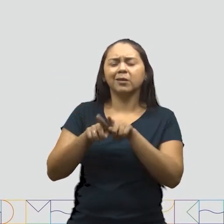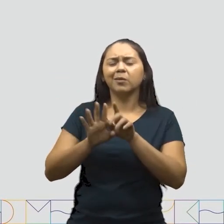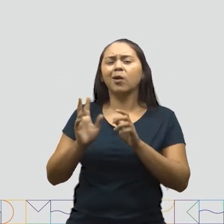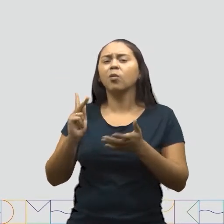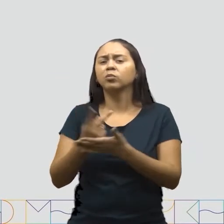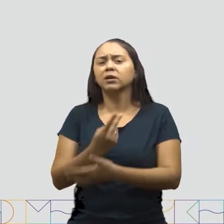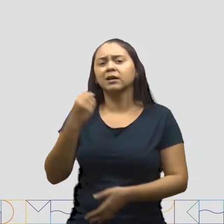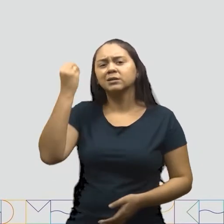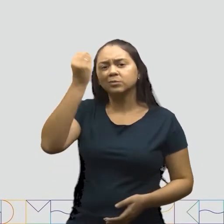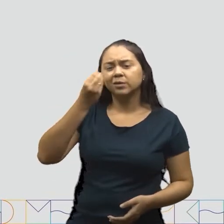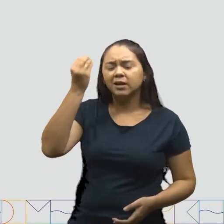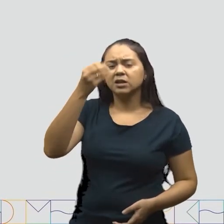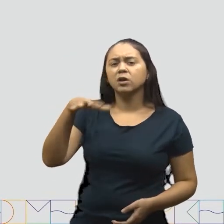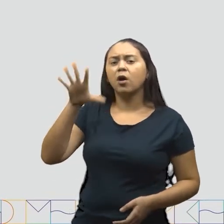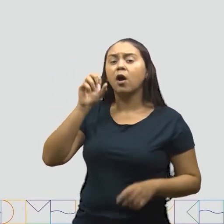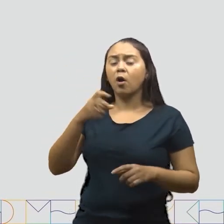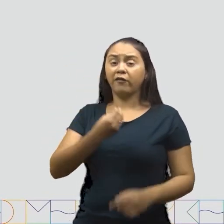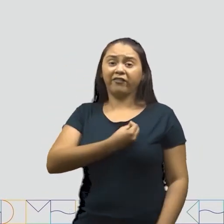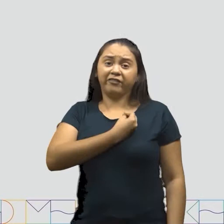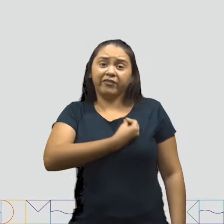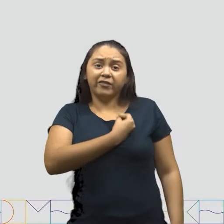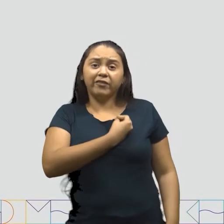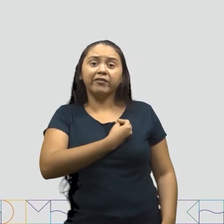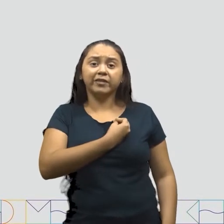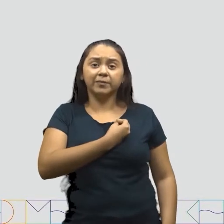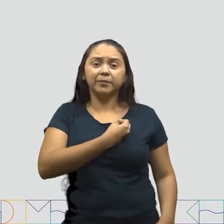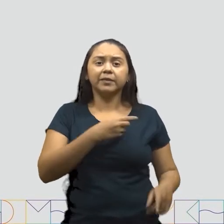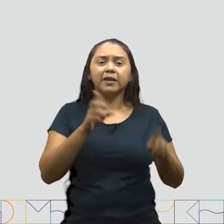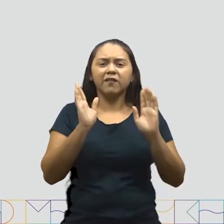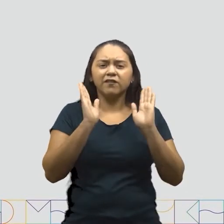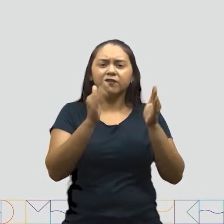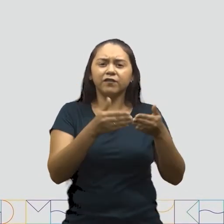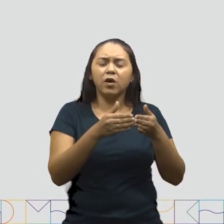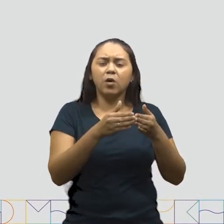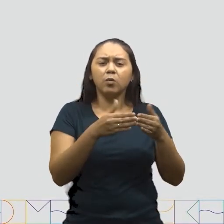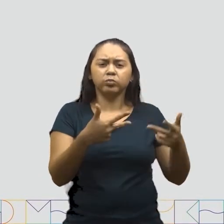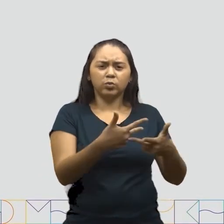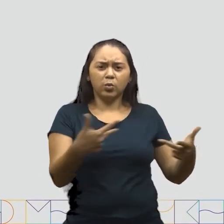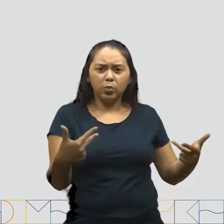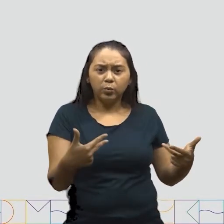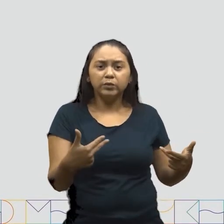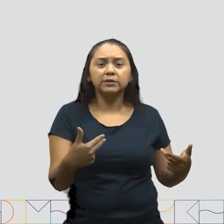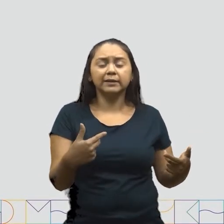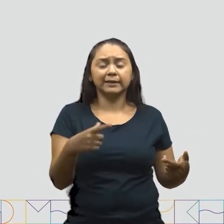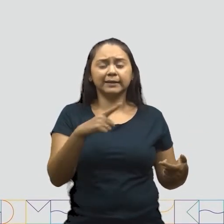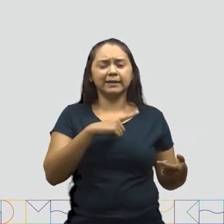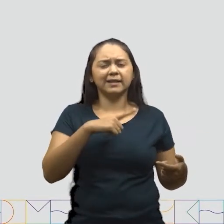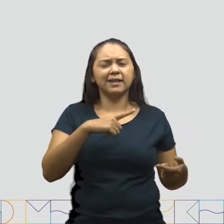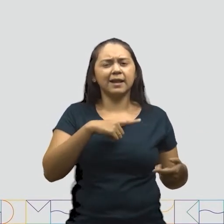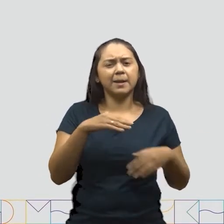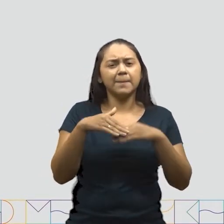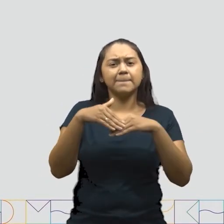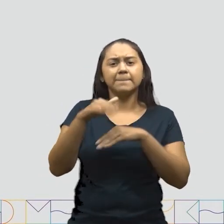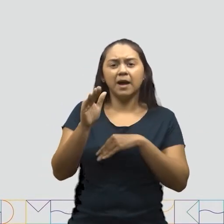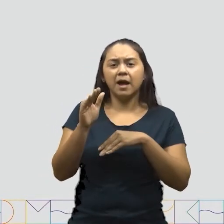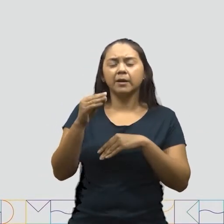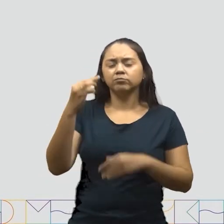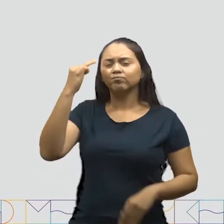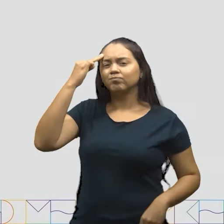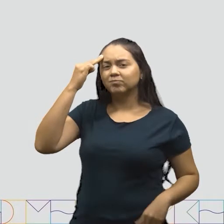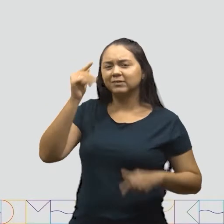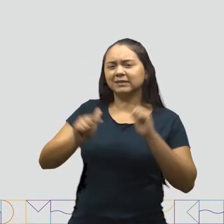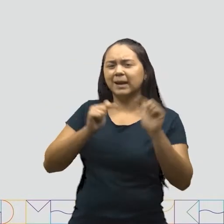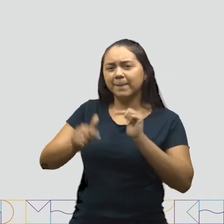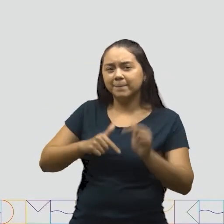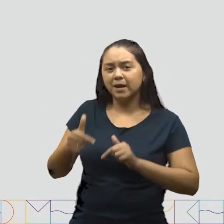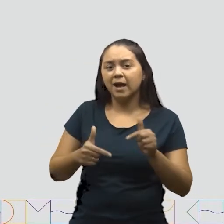experiências ouvidas ou vividas. Focaliza coisas específicas, requer grande quantidade de energia mental